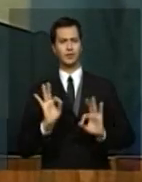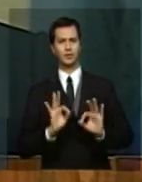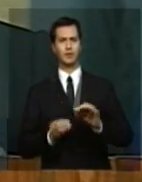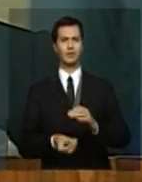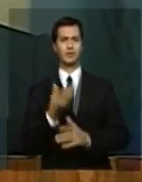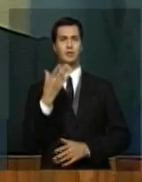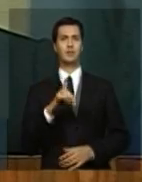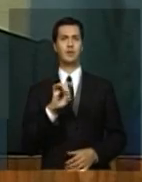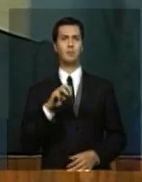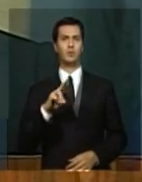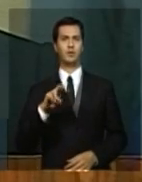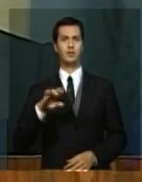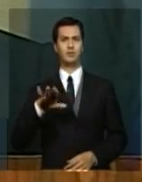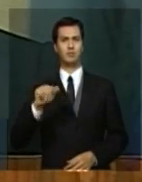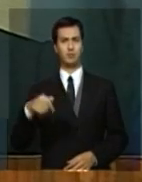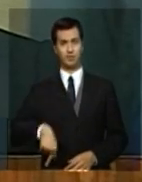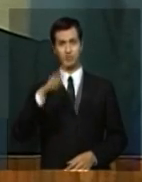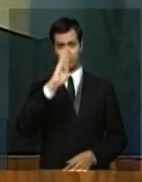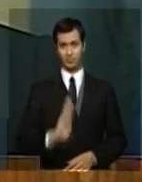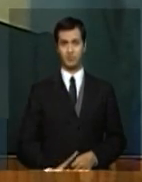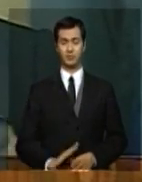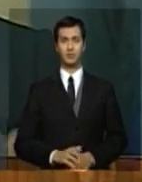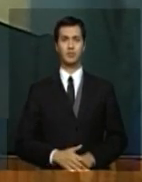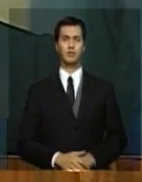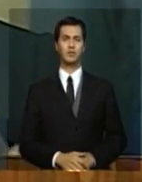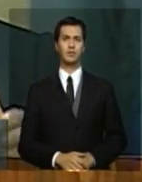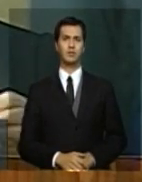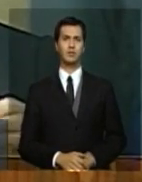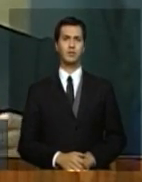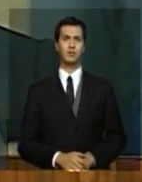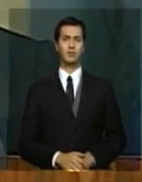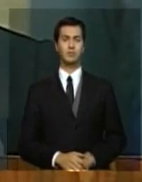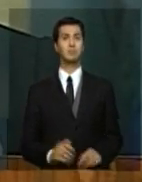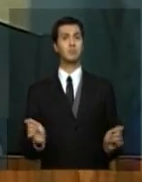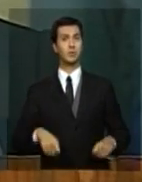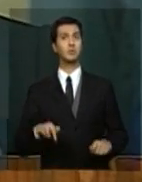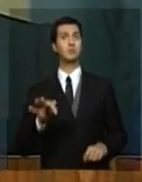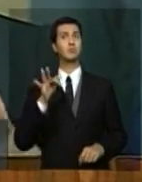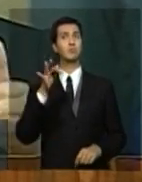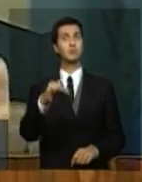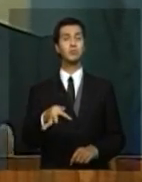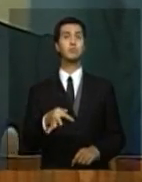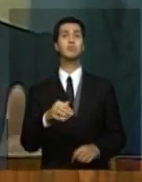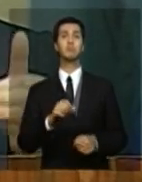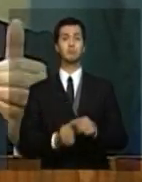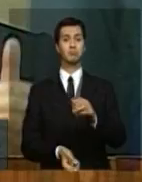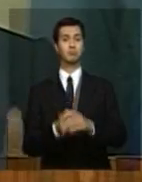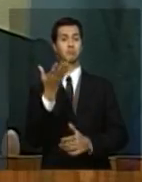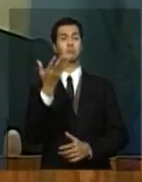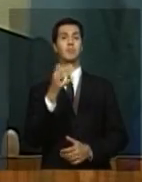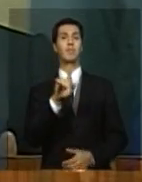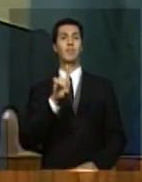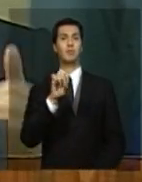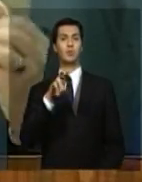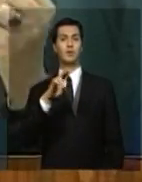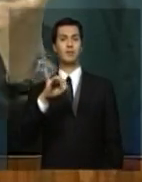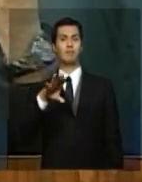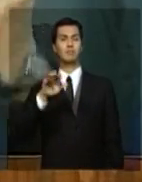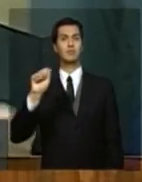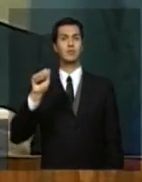democracia no Brasil seja uma construção baseada calcada